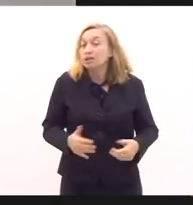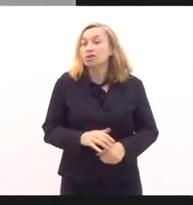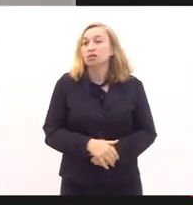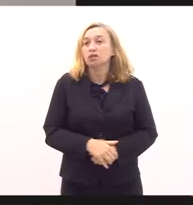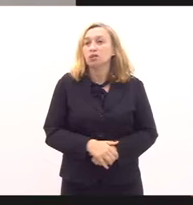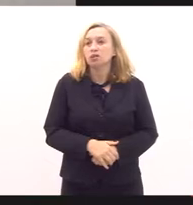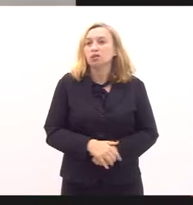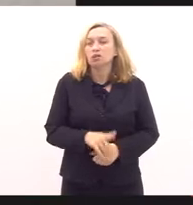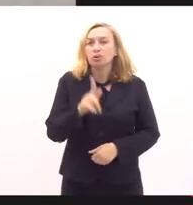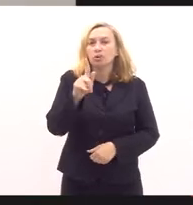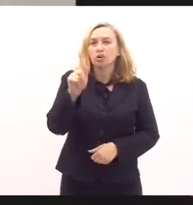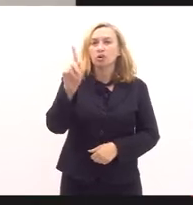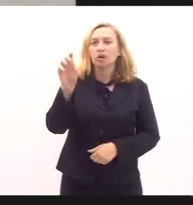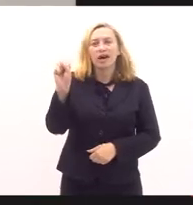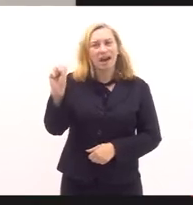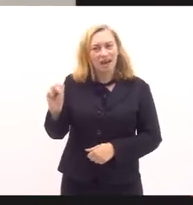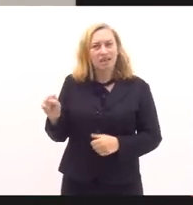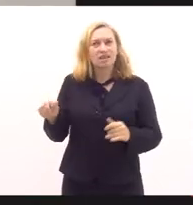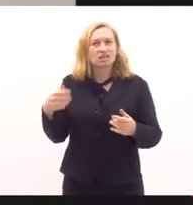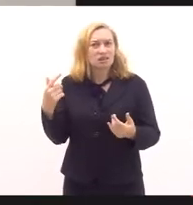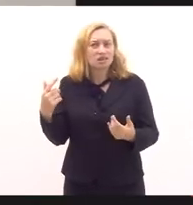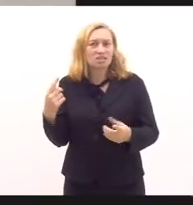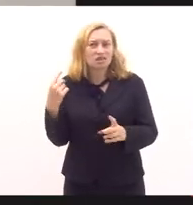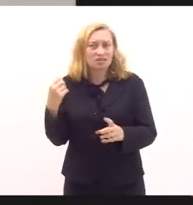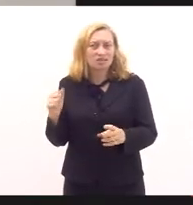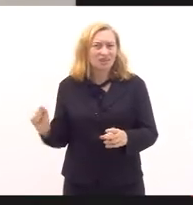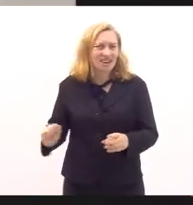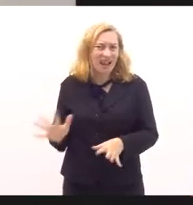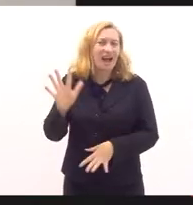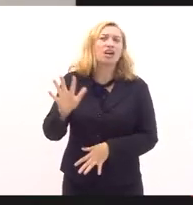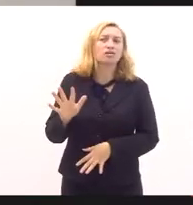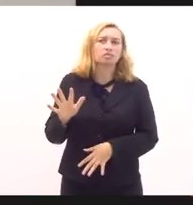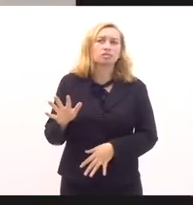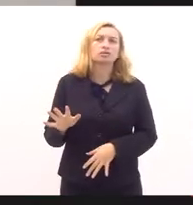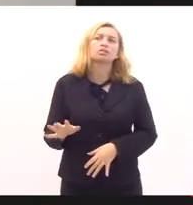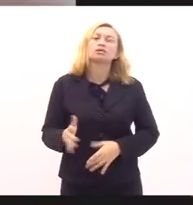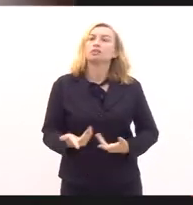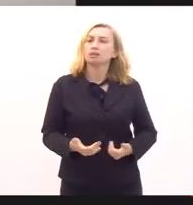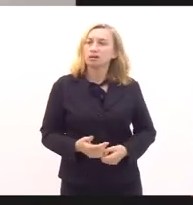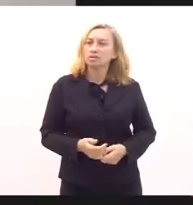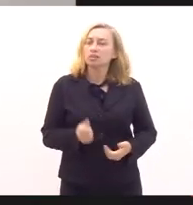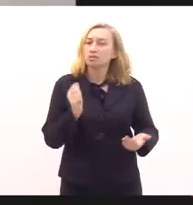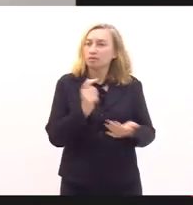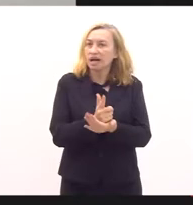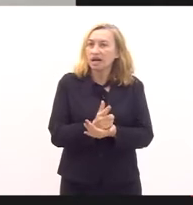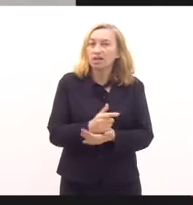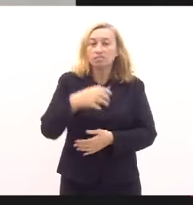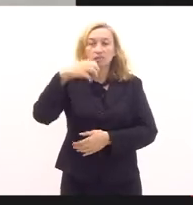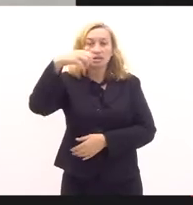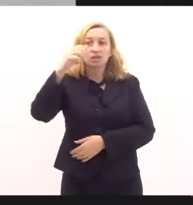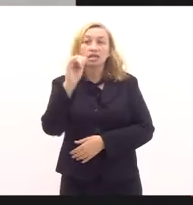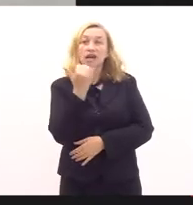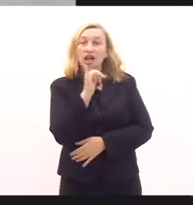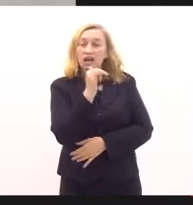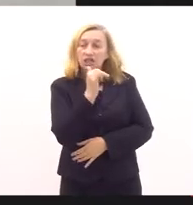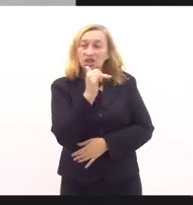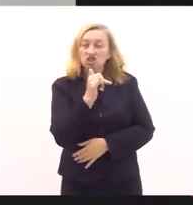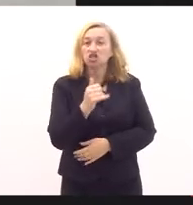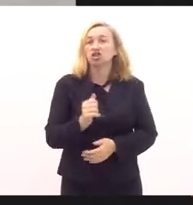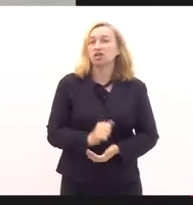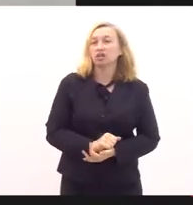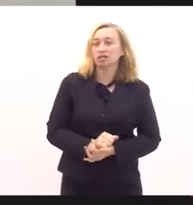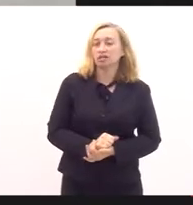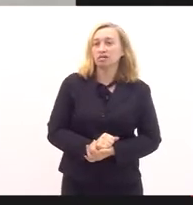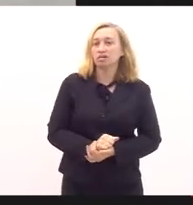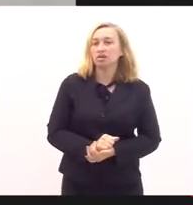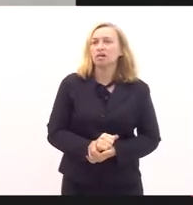pelo botijão de gás, a população que está pagando muito caro pela energia elétrica, a população que